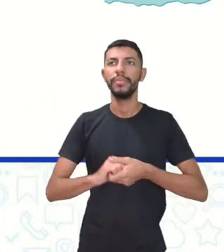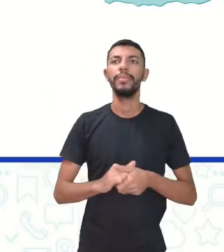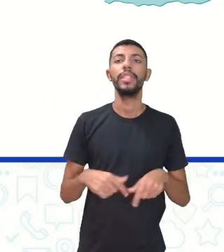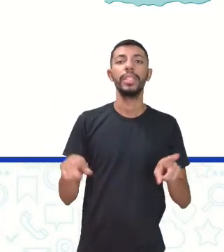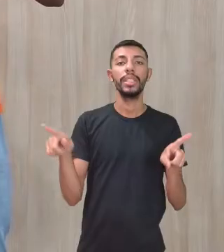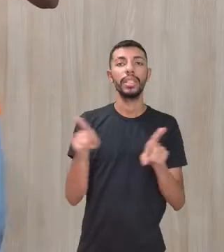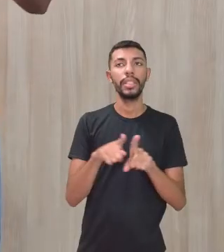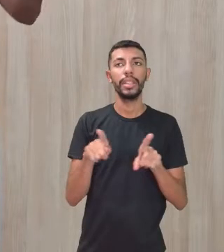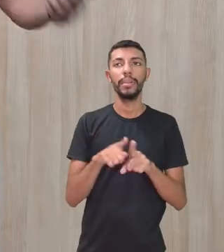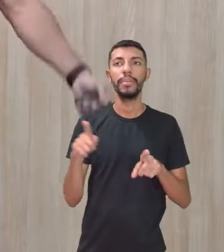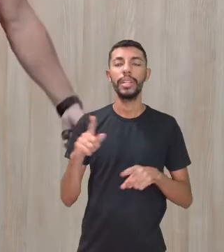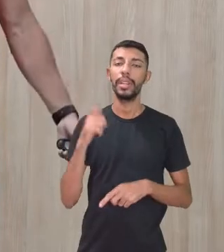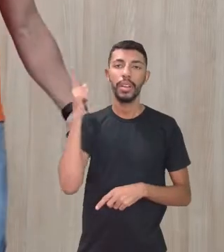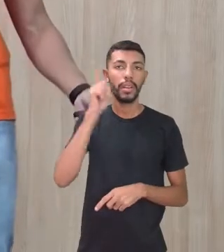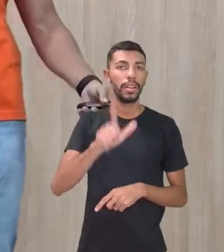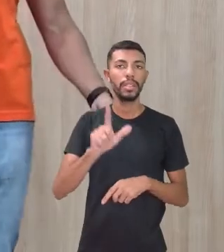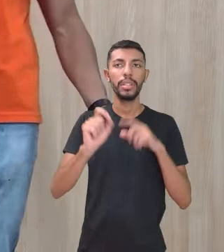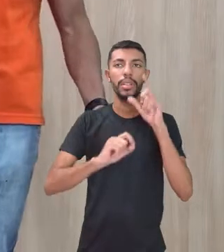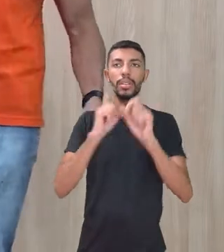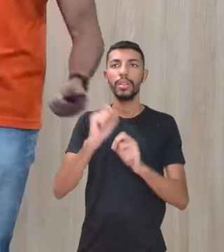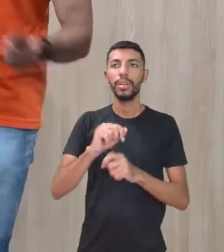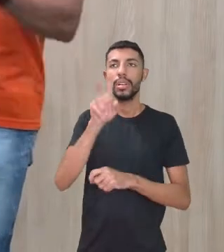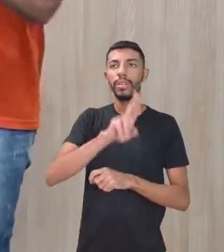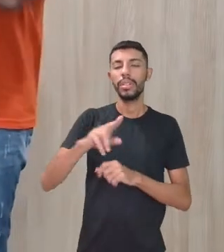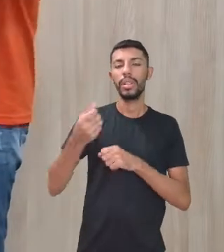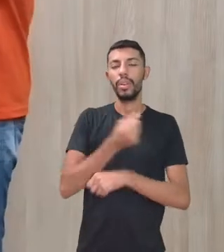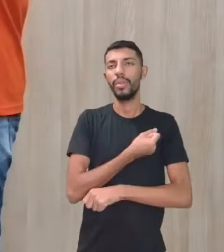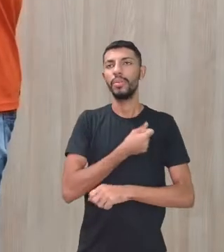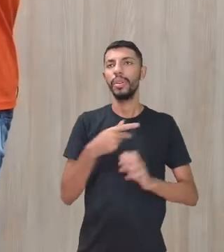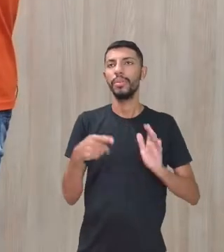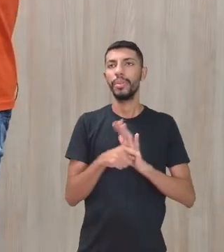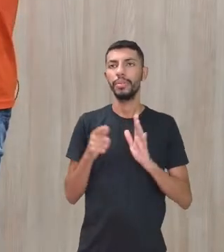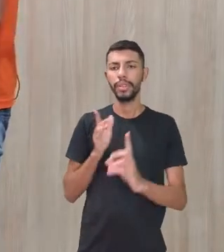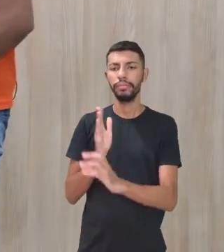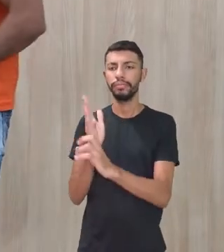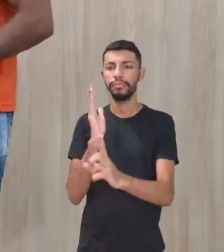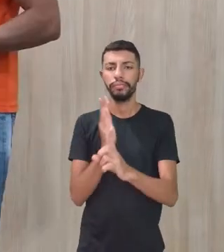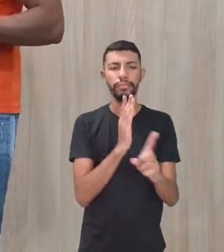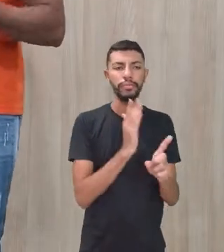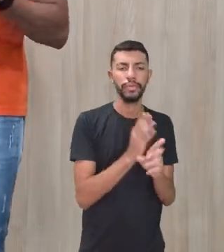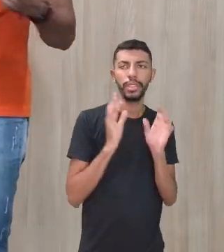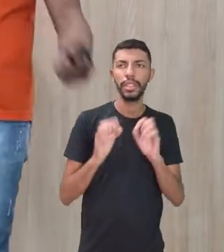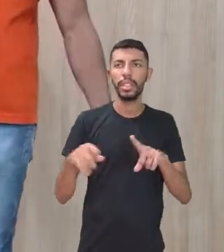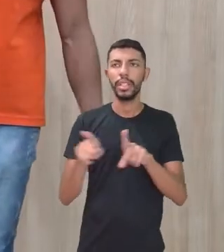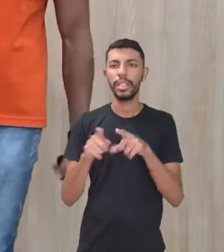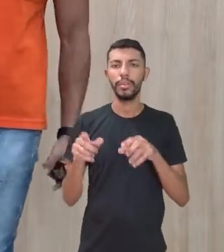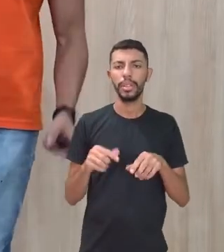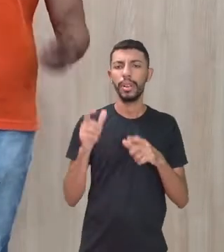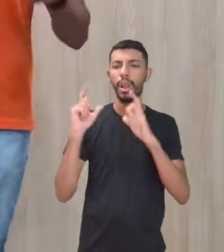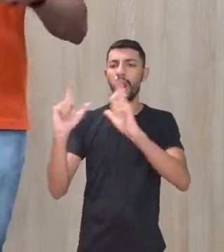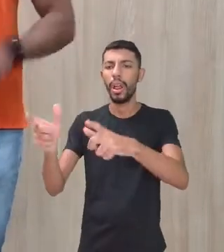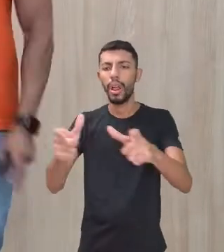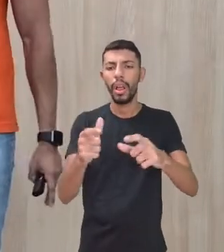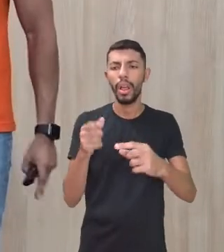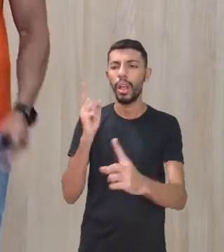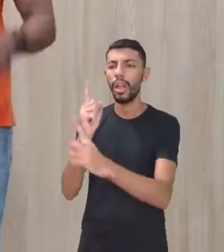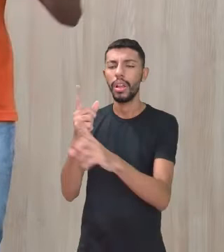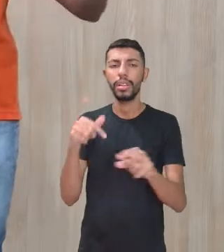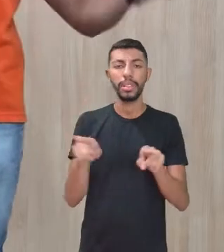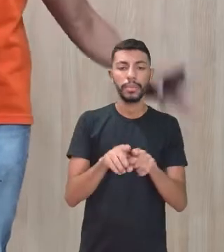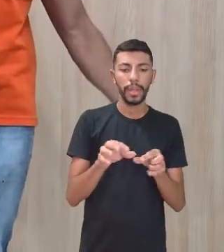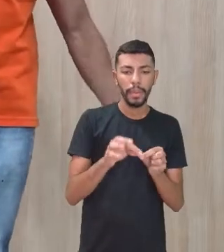conseguiram utilizar os números para se identificar, para se localizar, para medir,